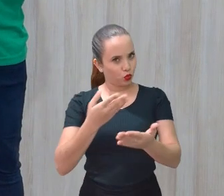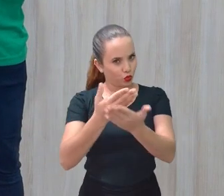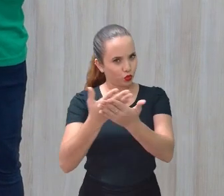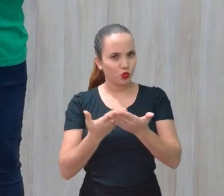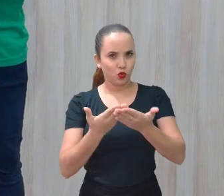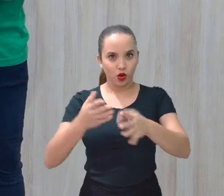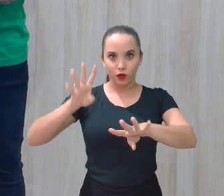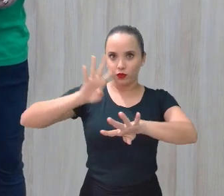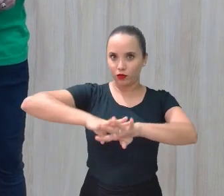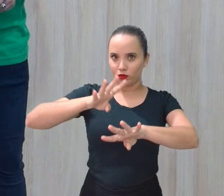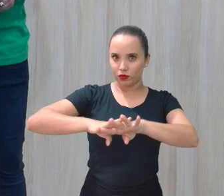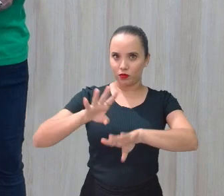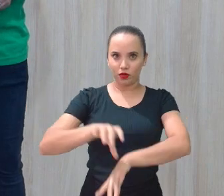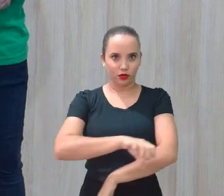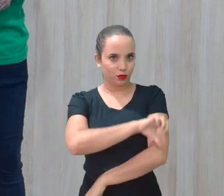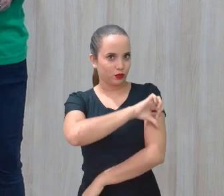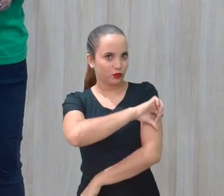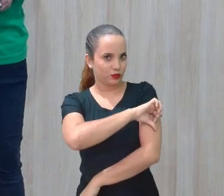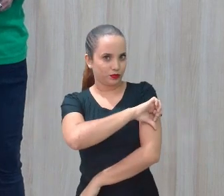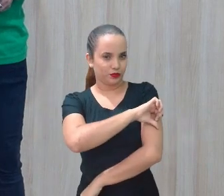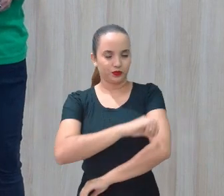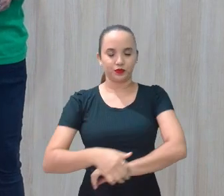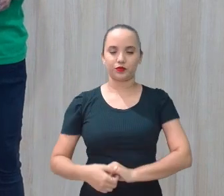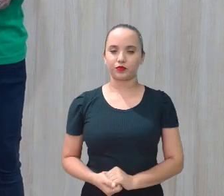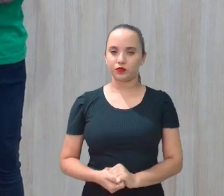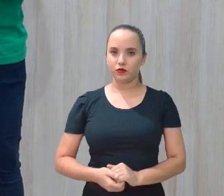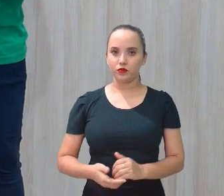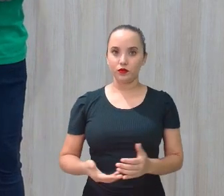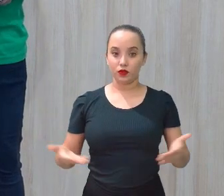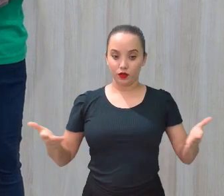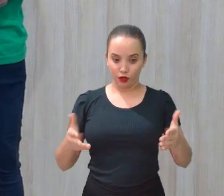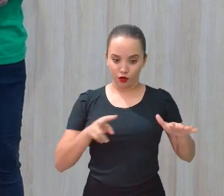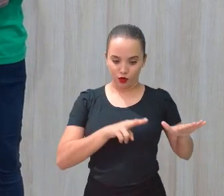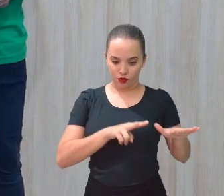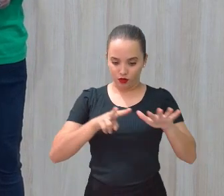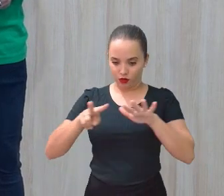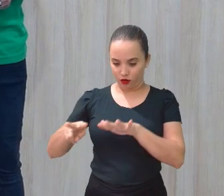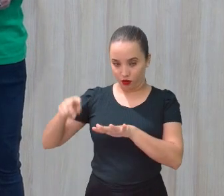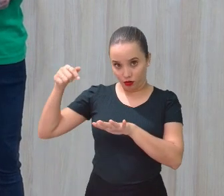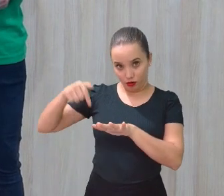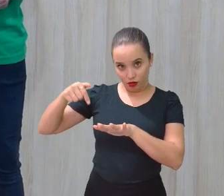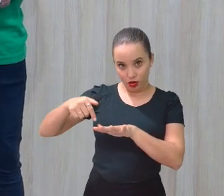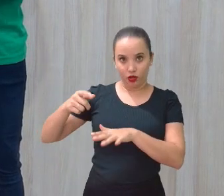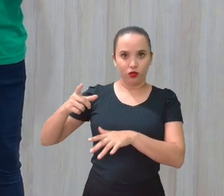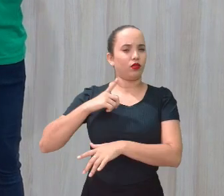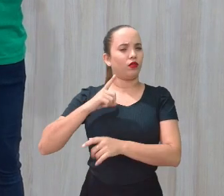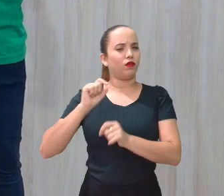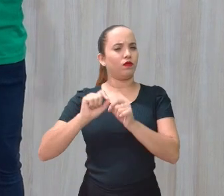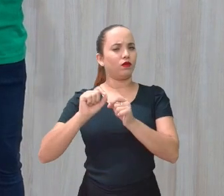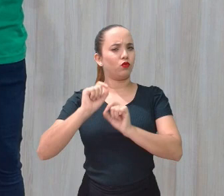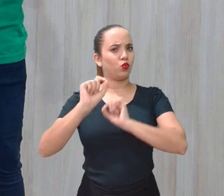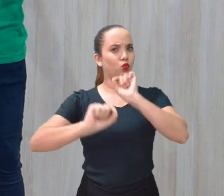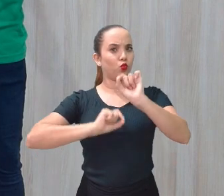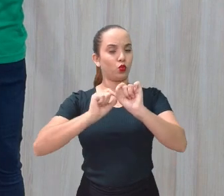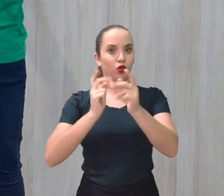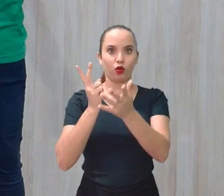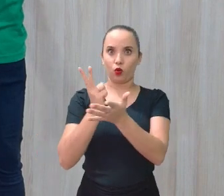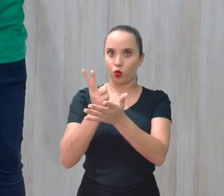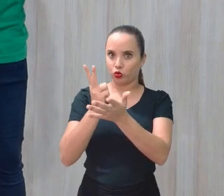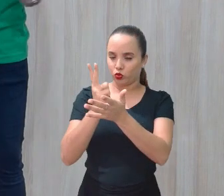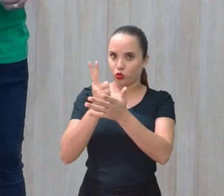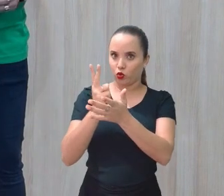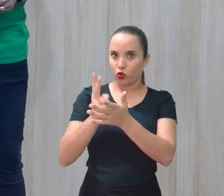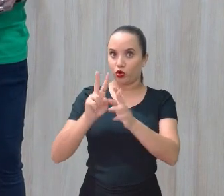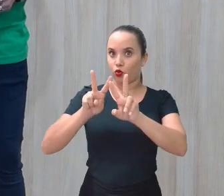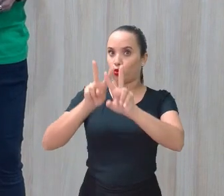matemática para o 9º ano, né? E durante essa semana a gente está fazendo a continuação do que a gente viu na semana